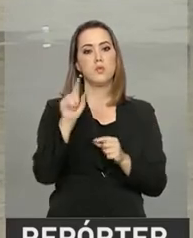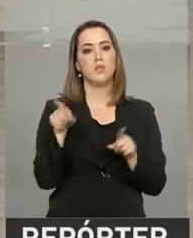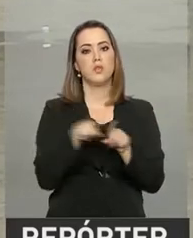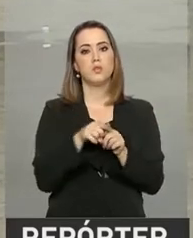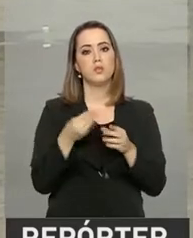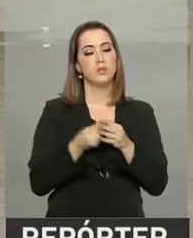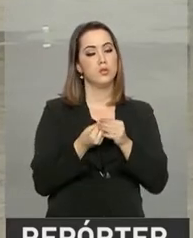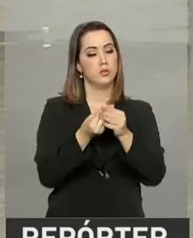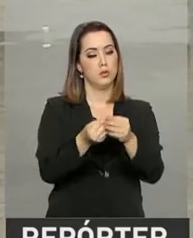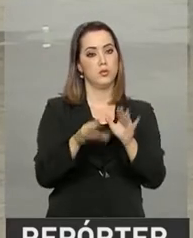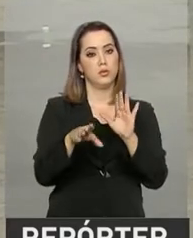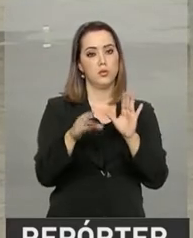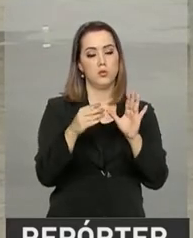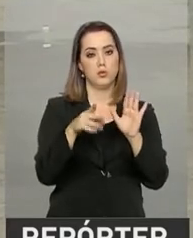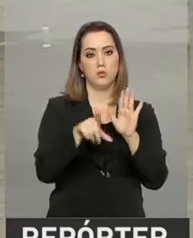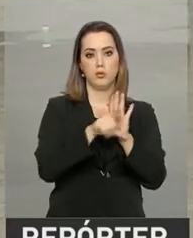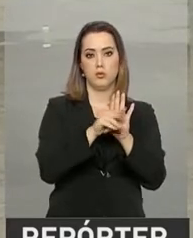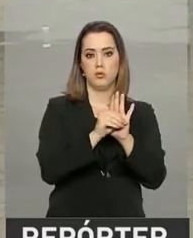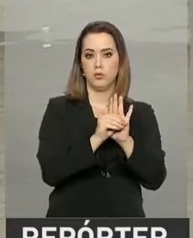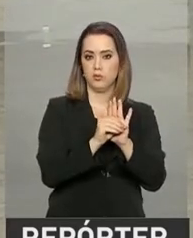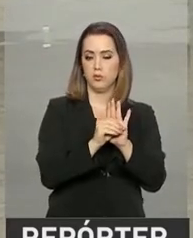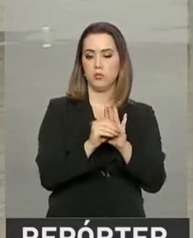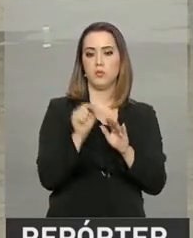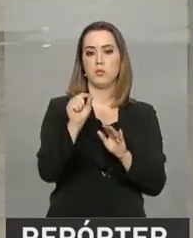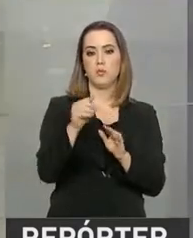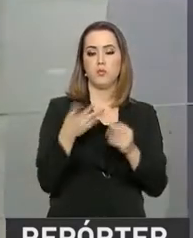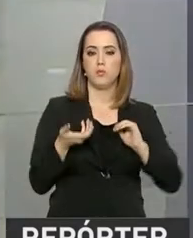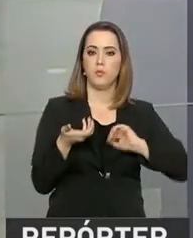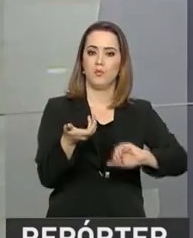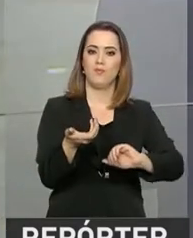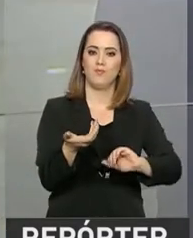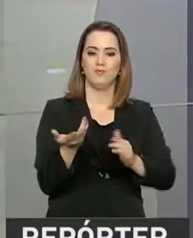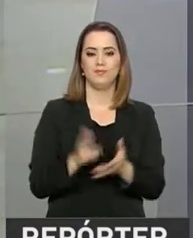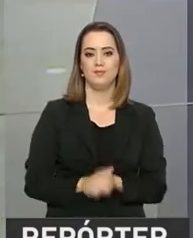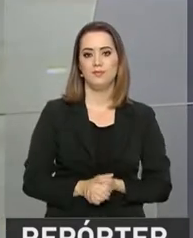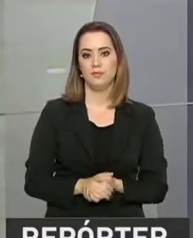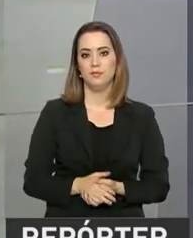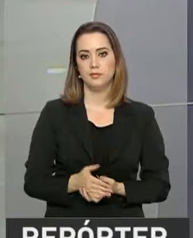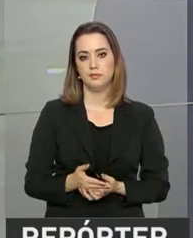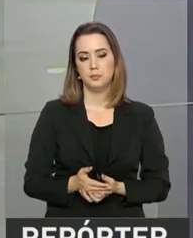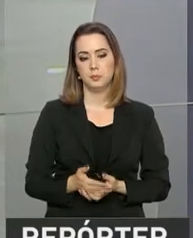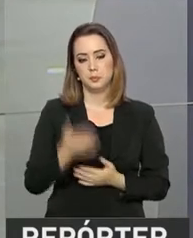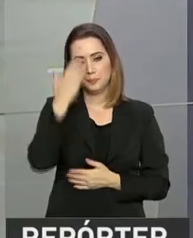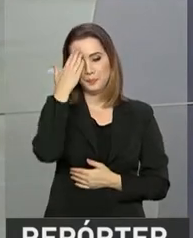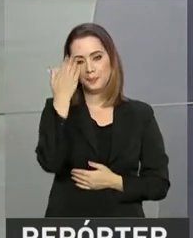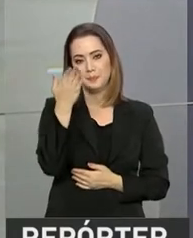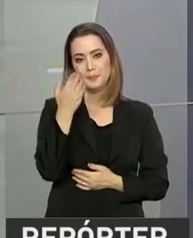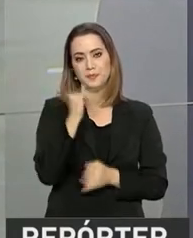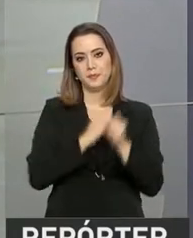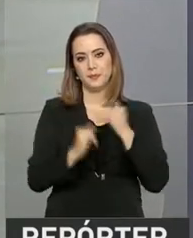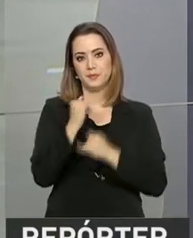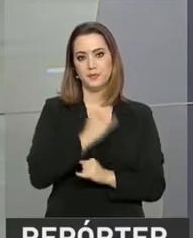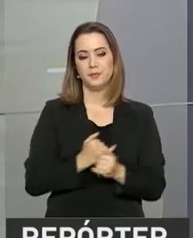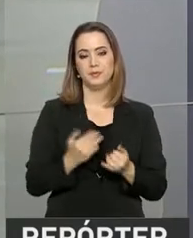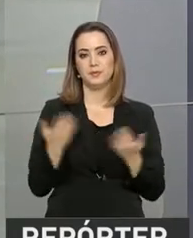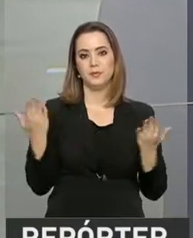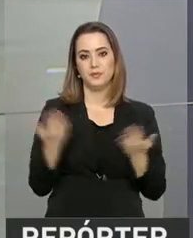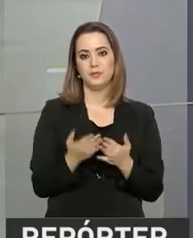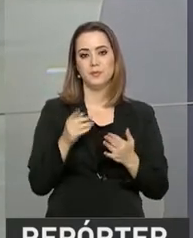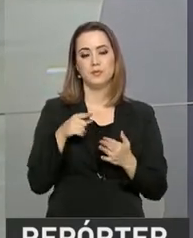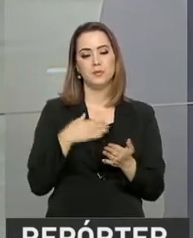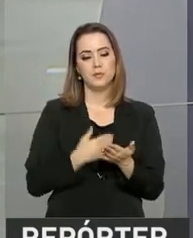orçamento de 2017 ao congresso nacional volto com você no estúdio renata obrigada paulo pelas suas informações estamos